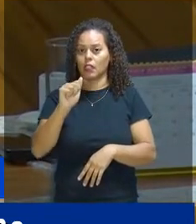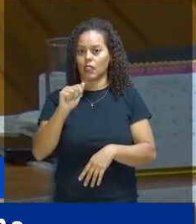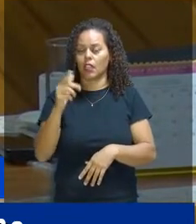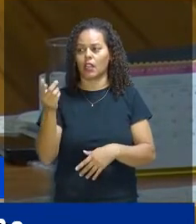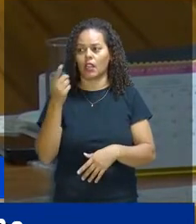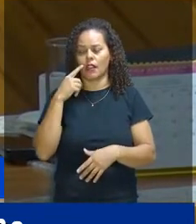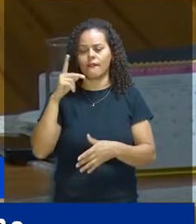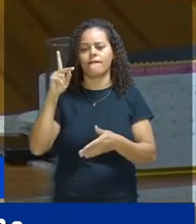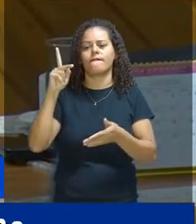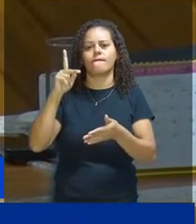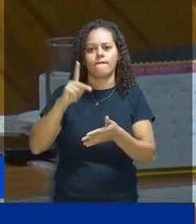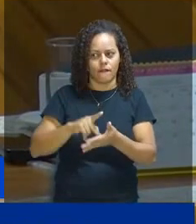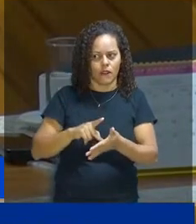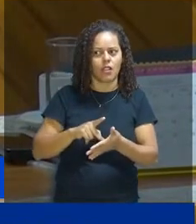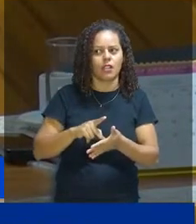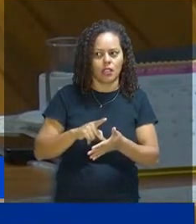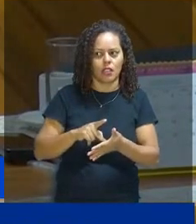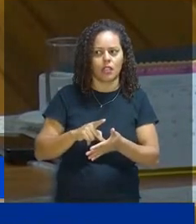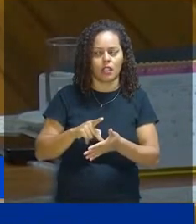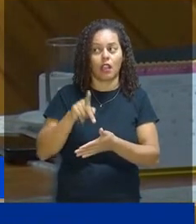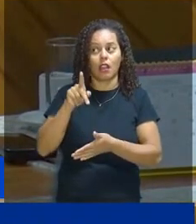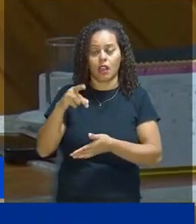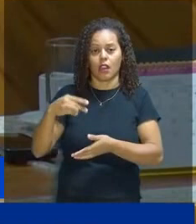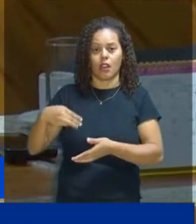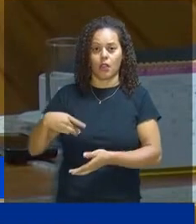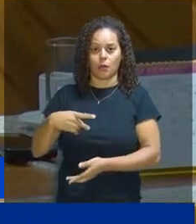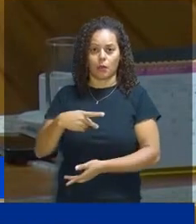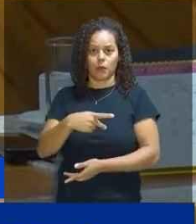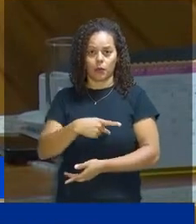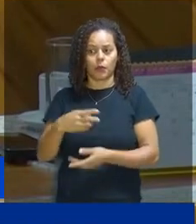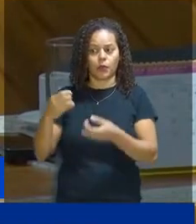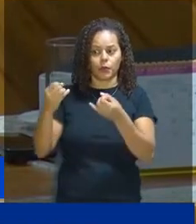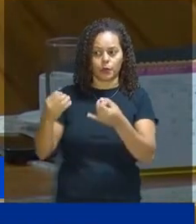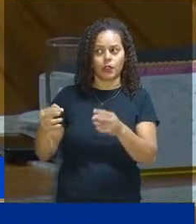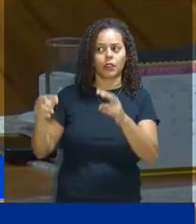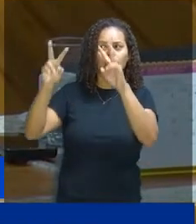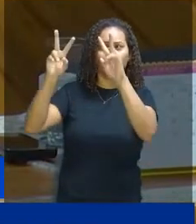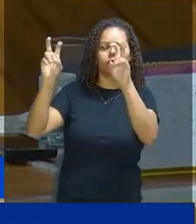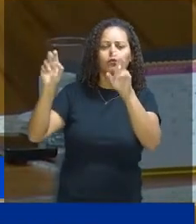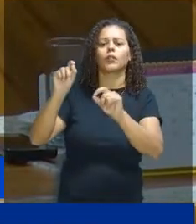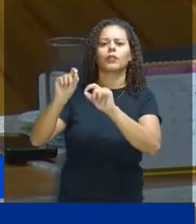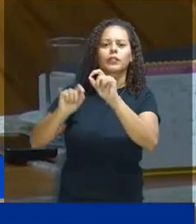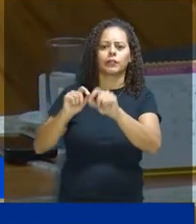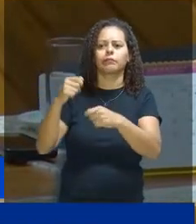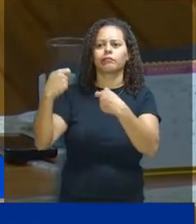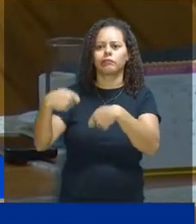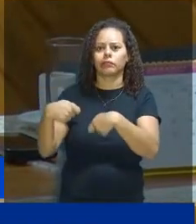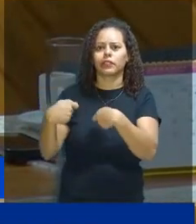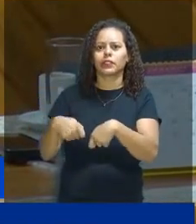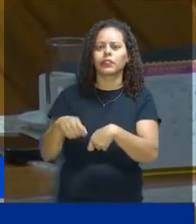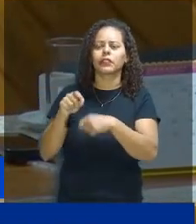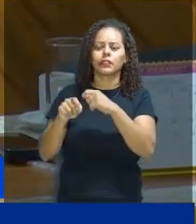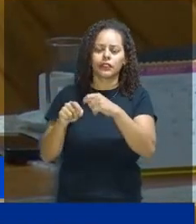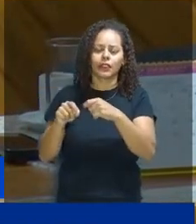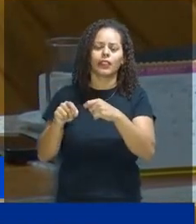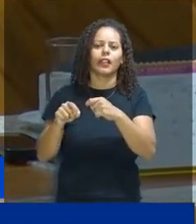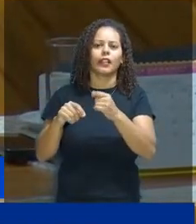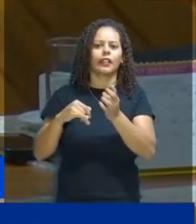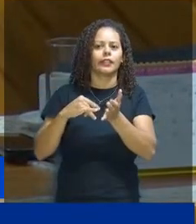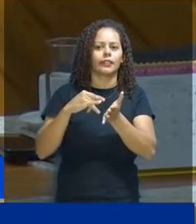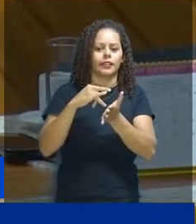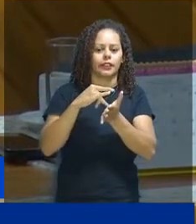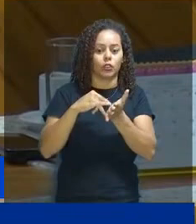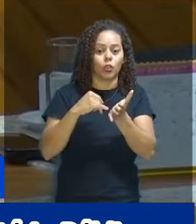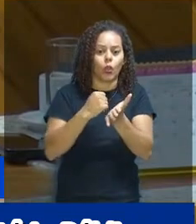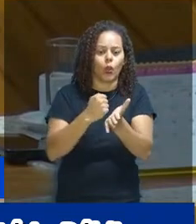no sentido de que o Ministério Público tem trazido essa tese e muitas vezes, e algumas